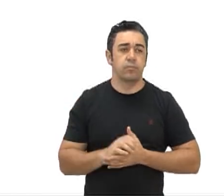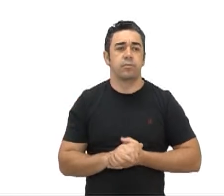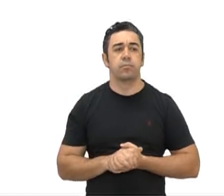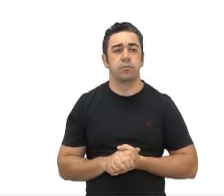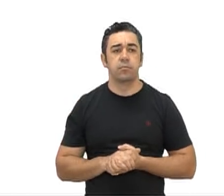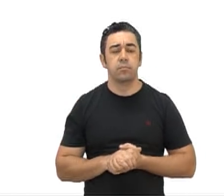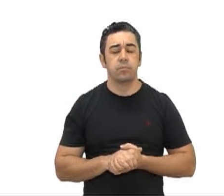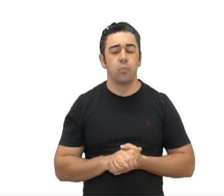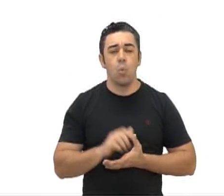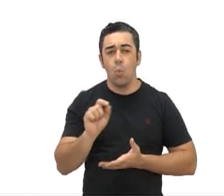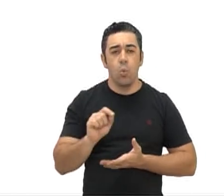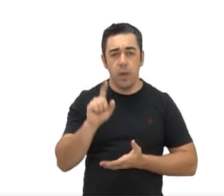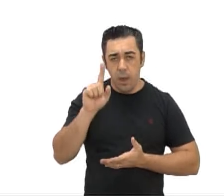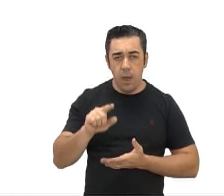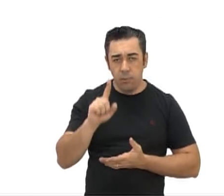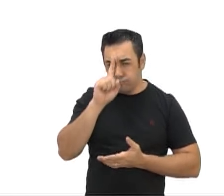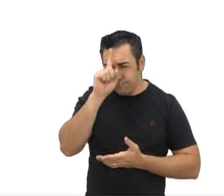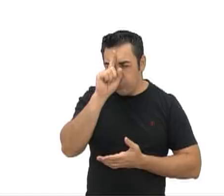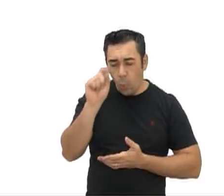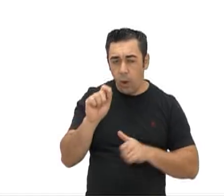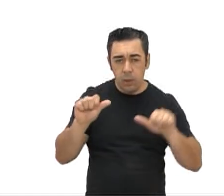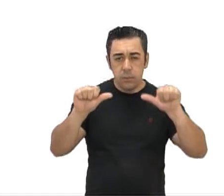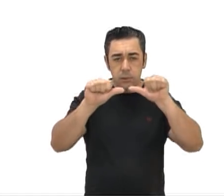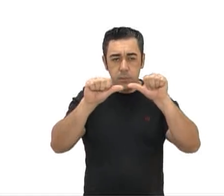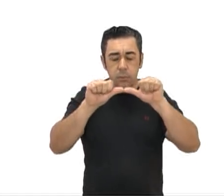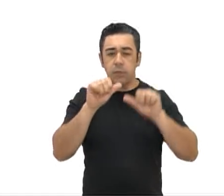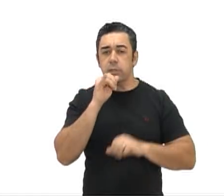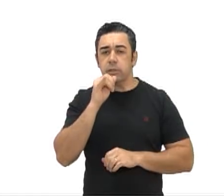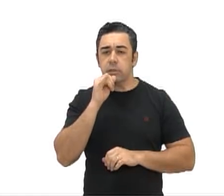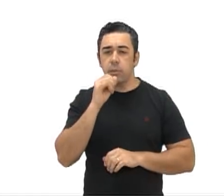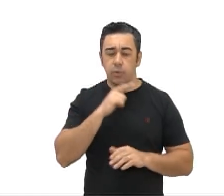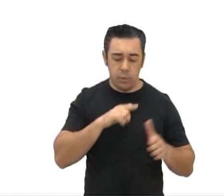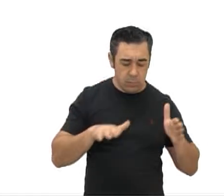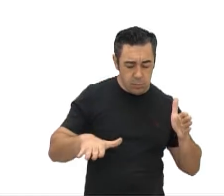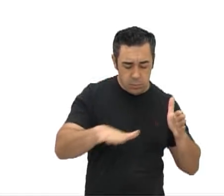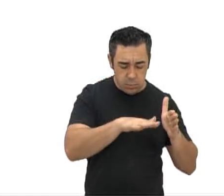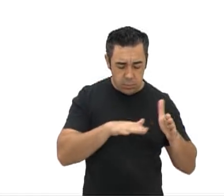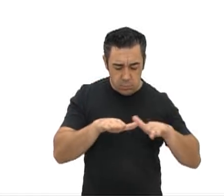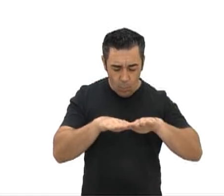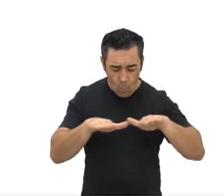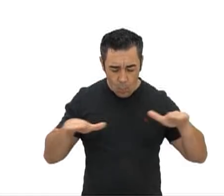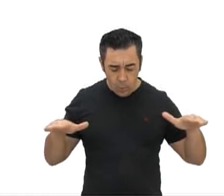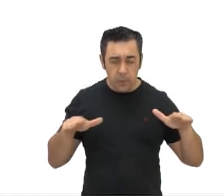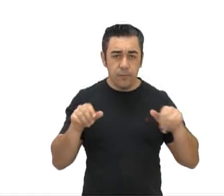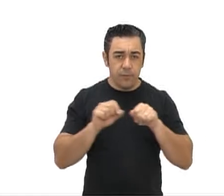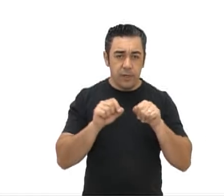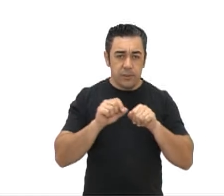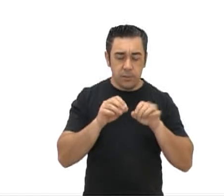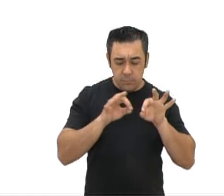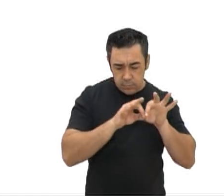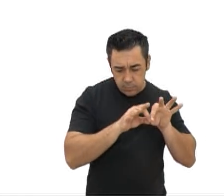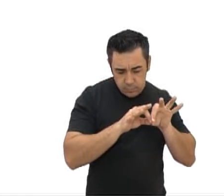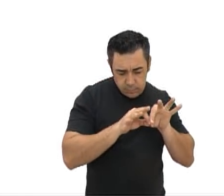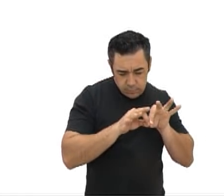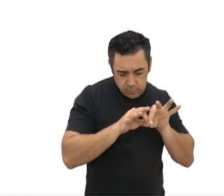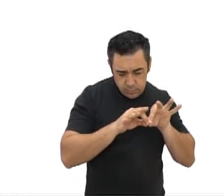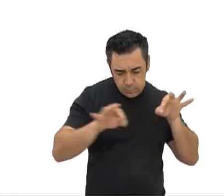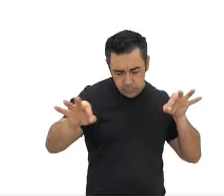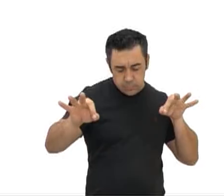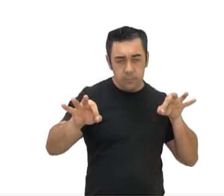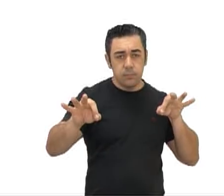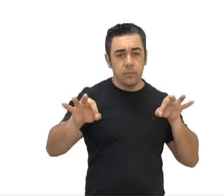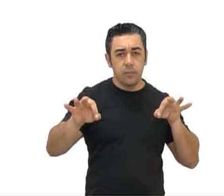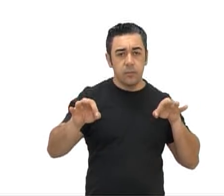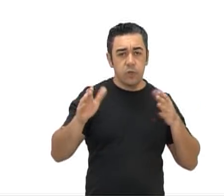O que é a ideia de simetria? Em uma figura plana, traçamos uma linha reta que divide a figura em